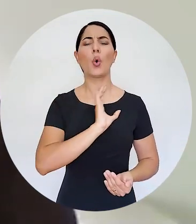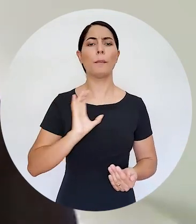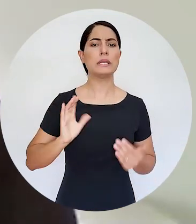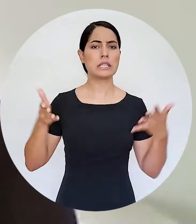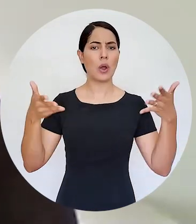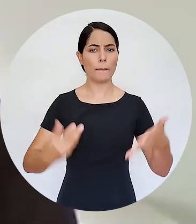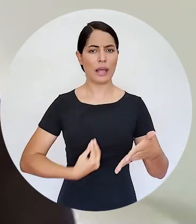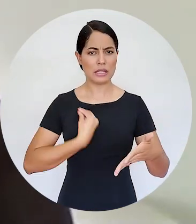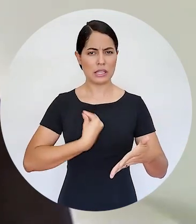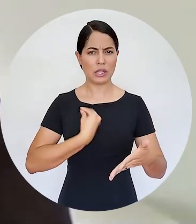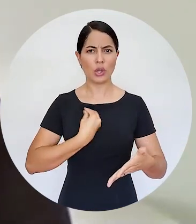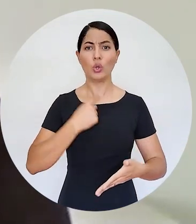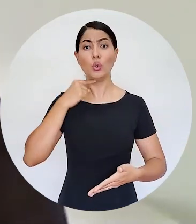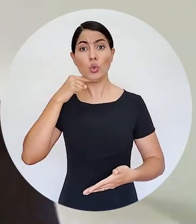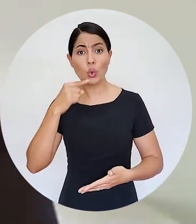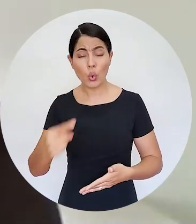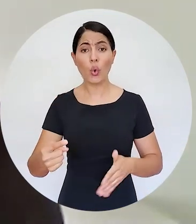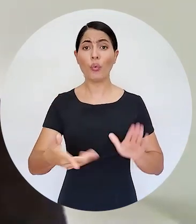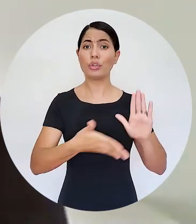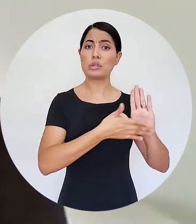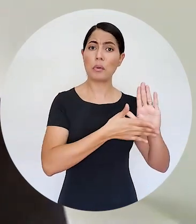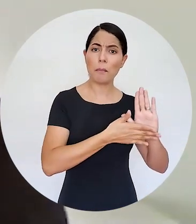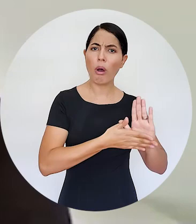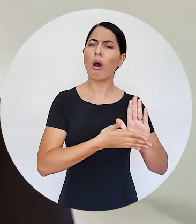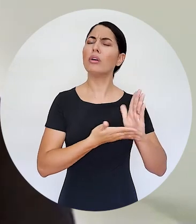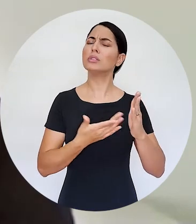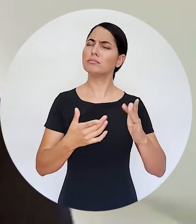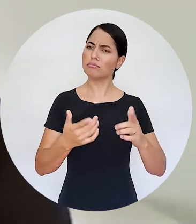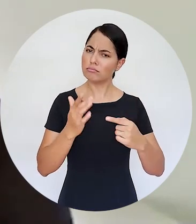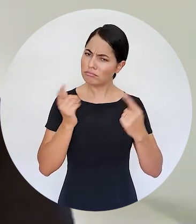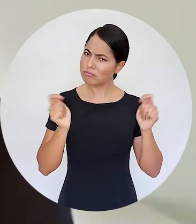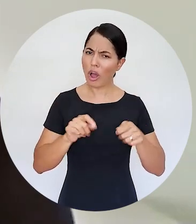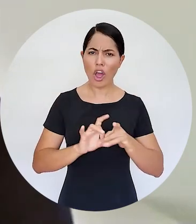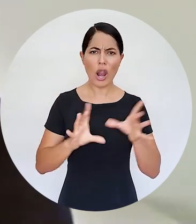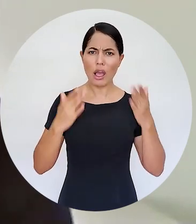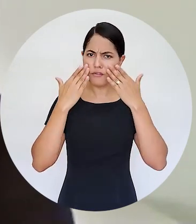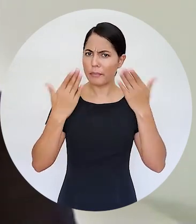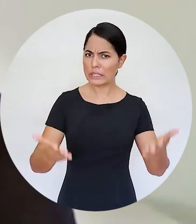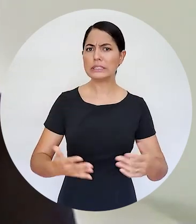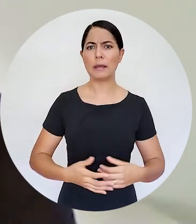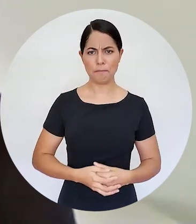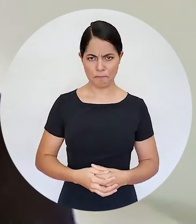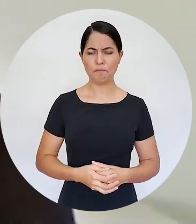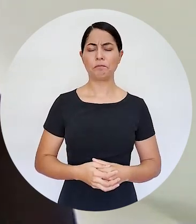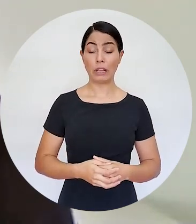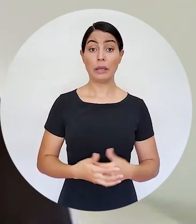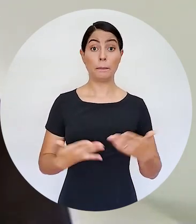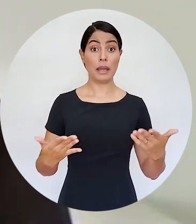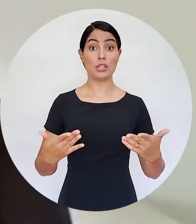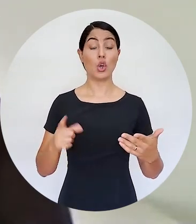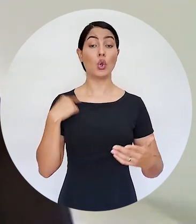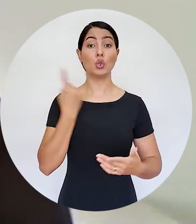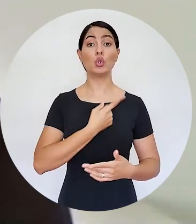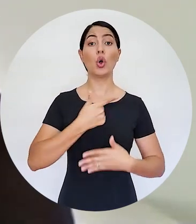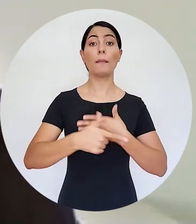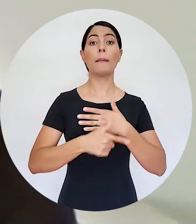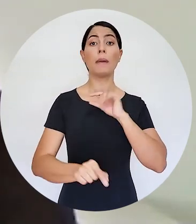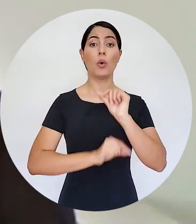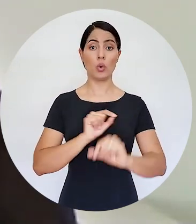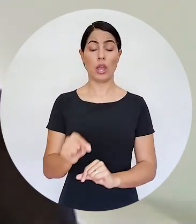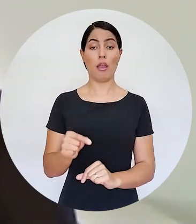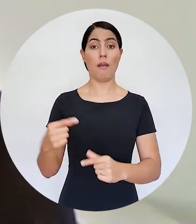levem pautas e demandas tirem dúvidas o papel da ordem a Justamente esse é manter o diálogo